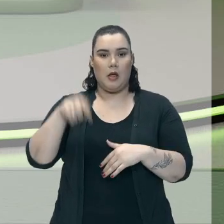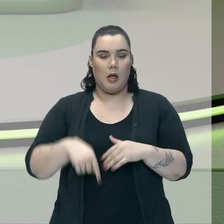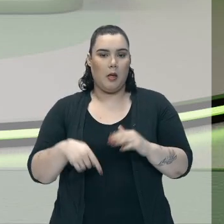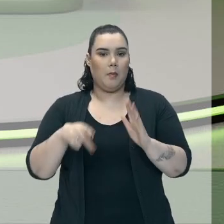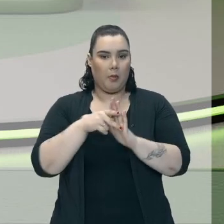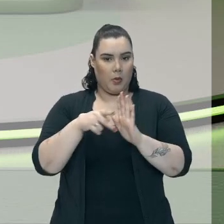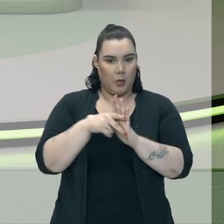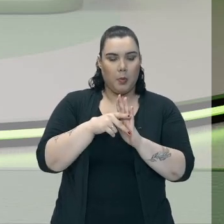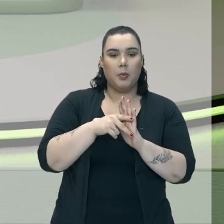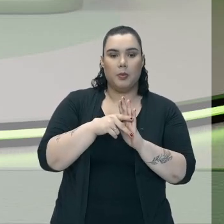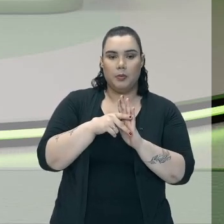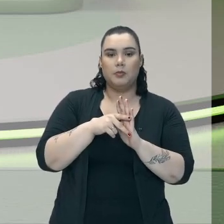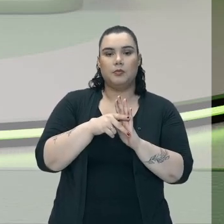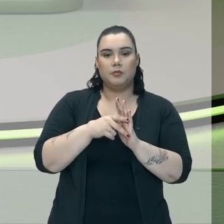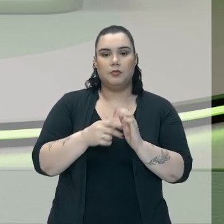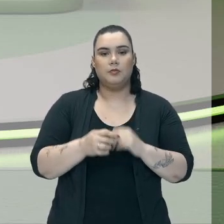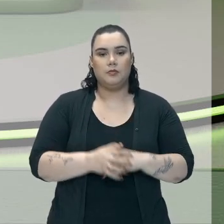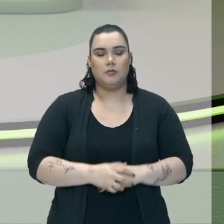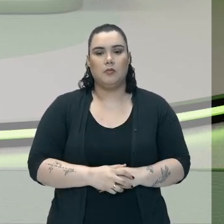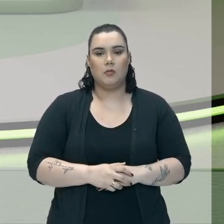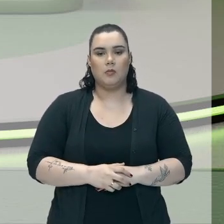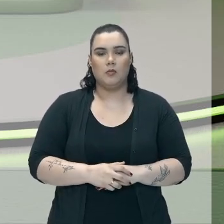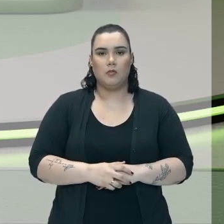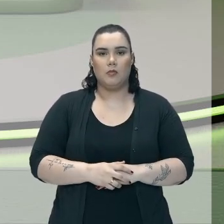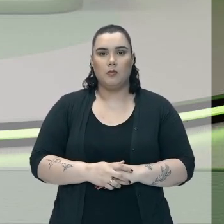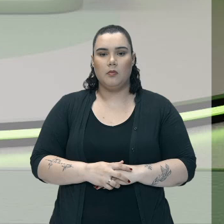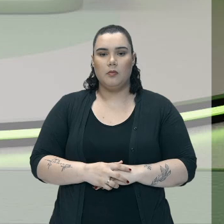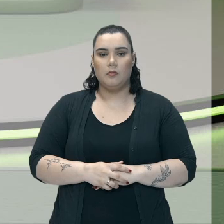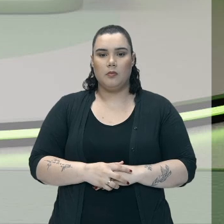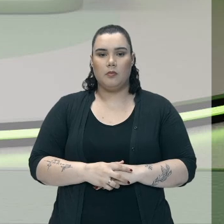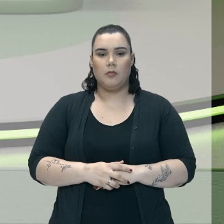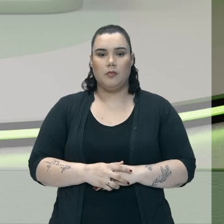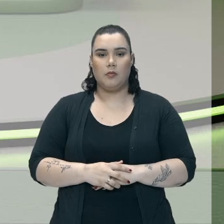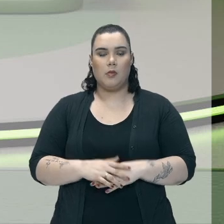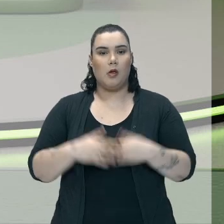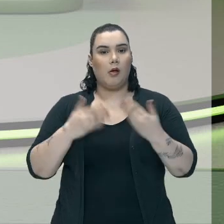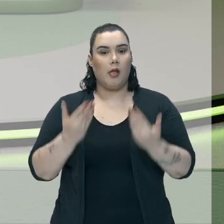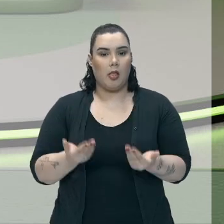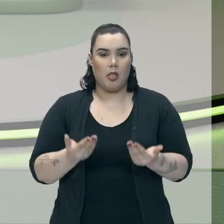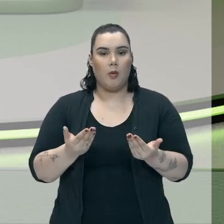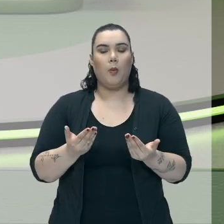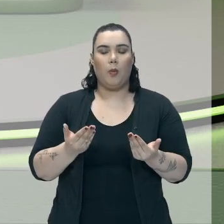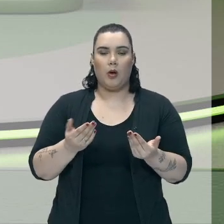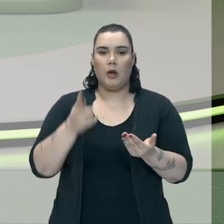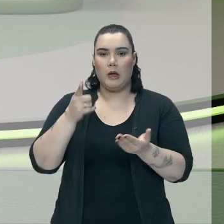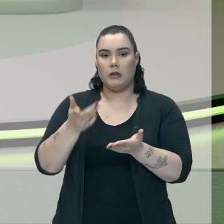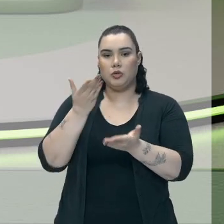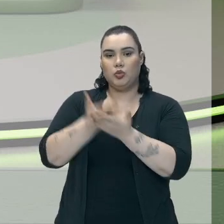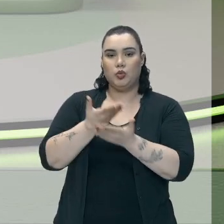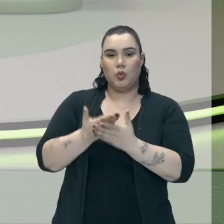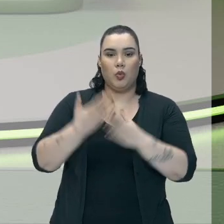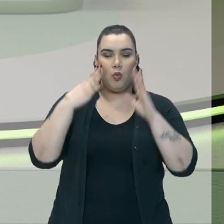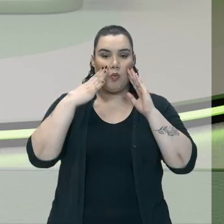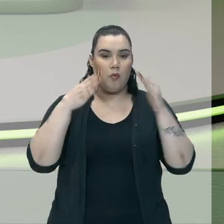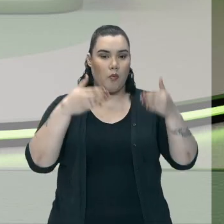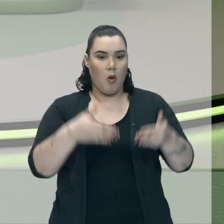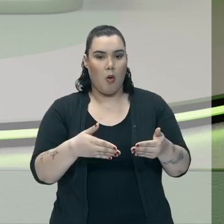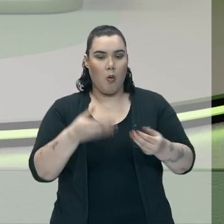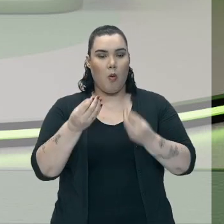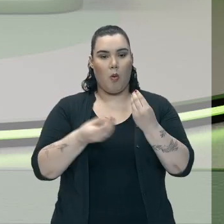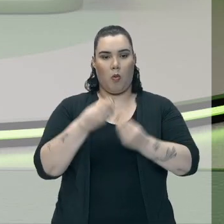astronomia que estuda o universo e os diversos